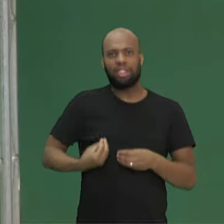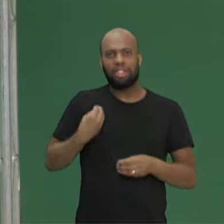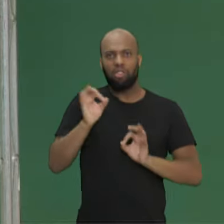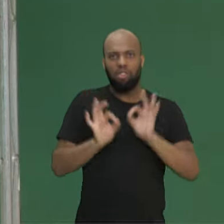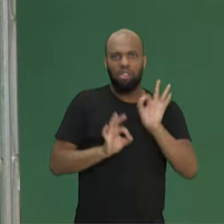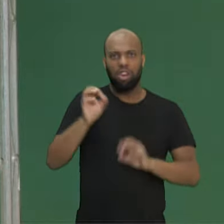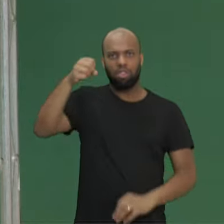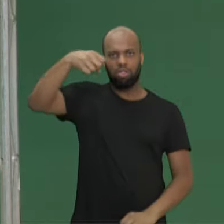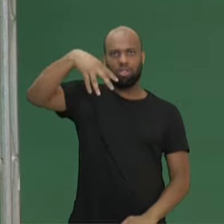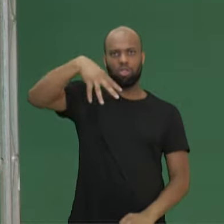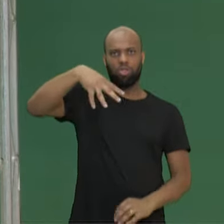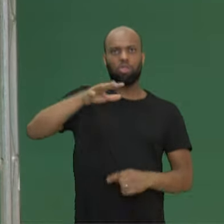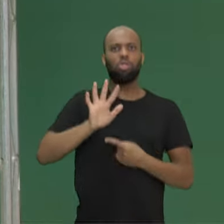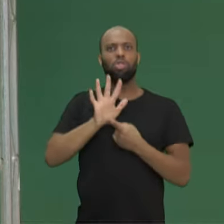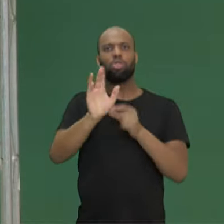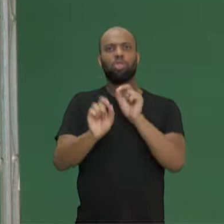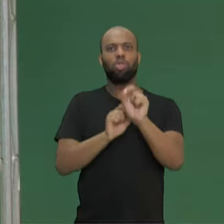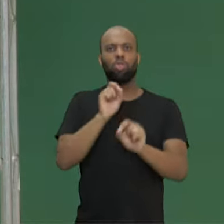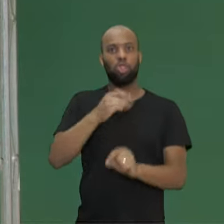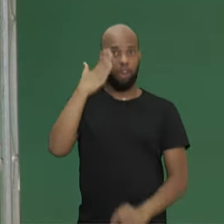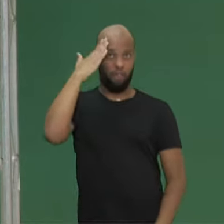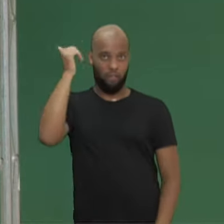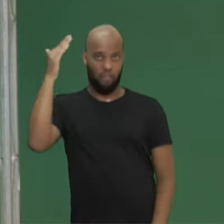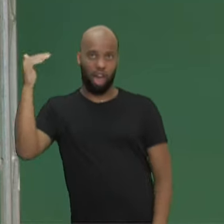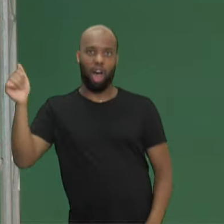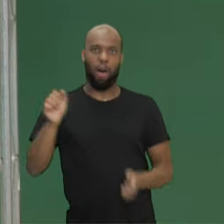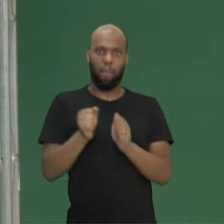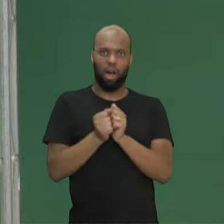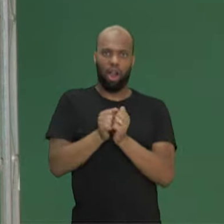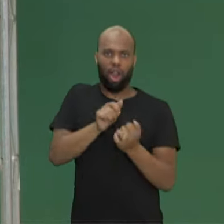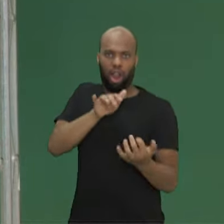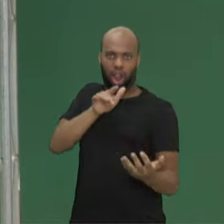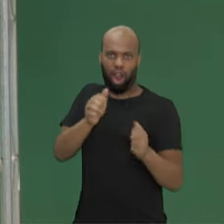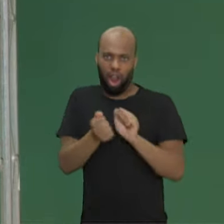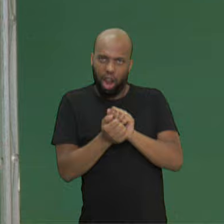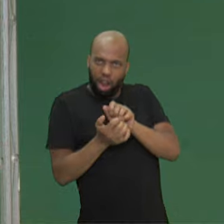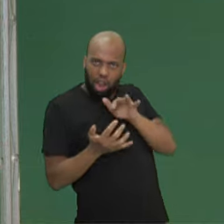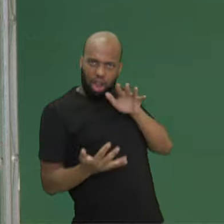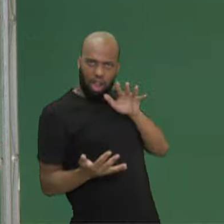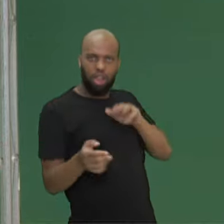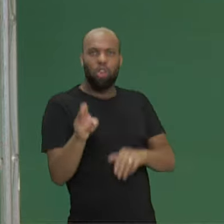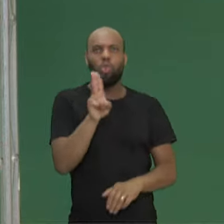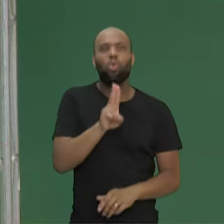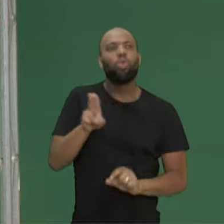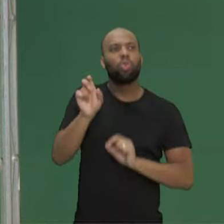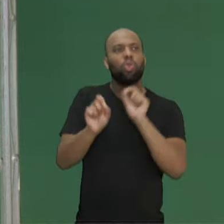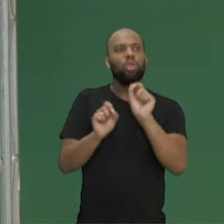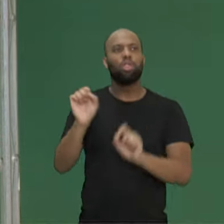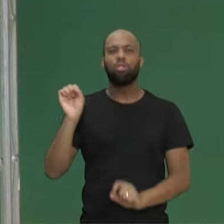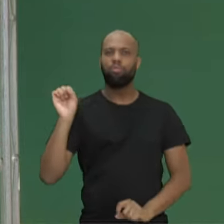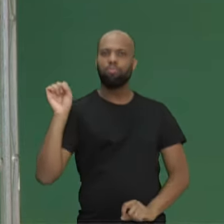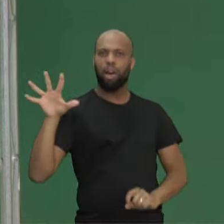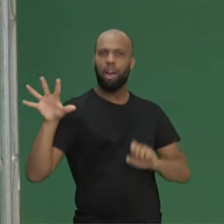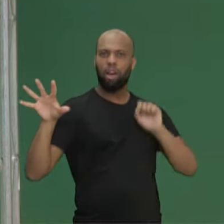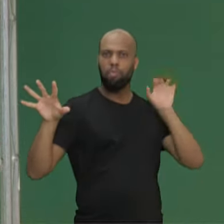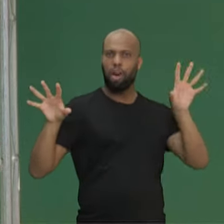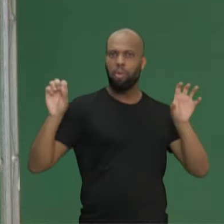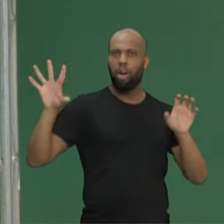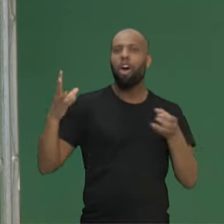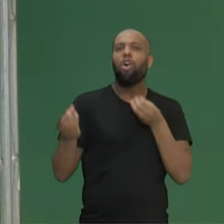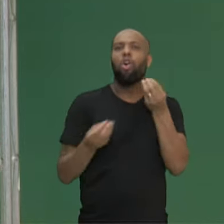do máximo de glamour para representar essa estrela. E ele utilizou, tá vendo esses foquinhos aqui? Ele utilizou de um